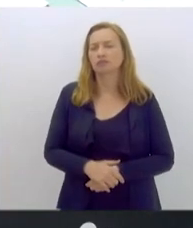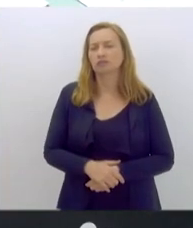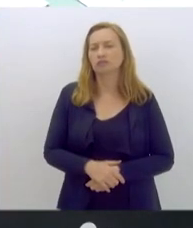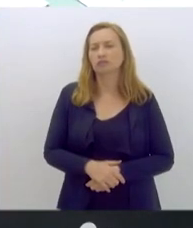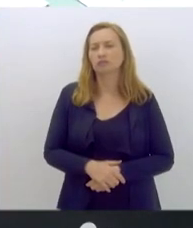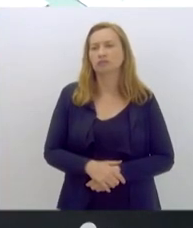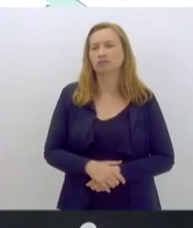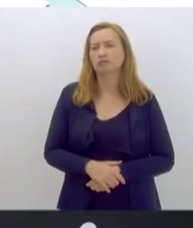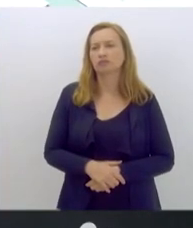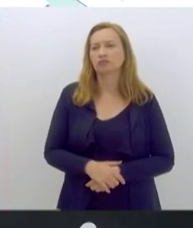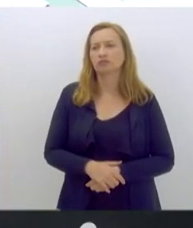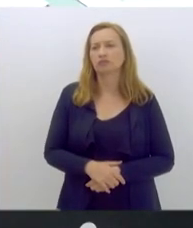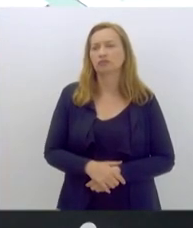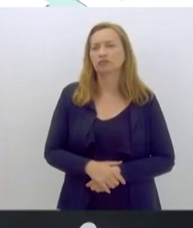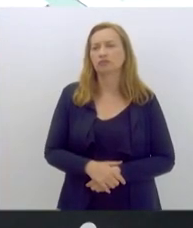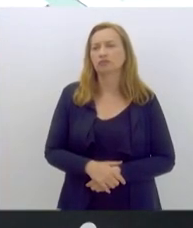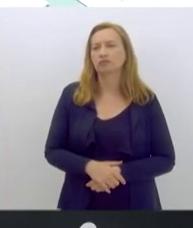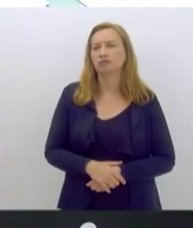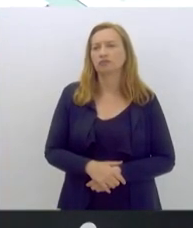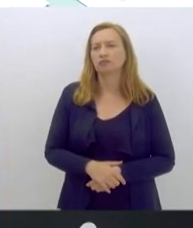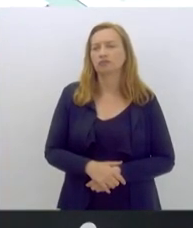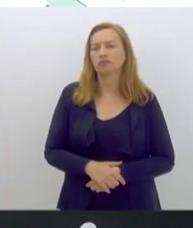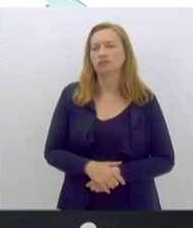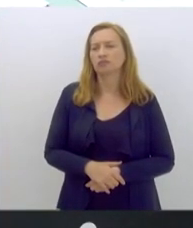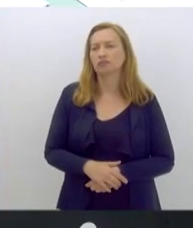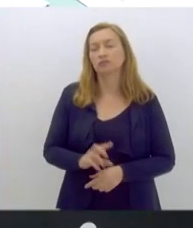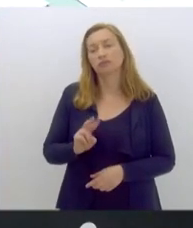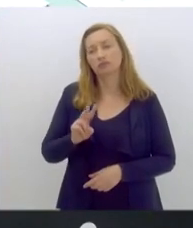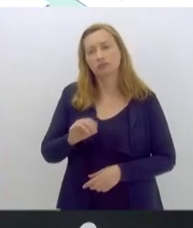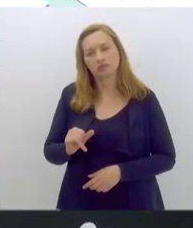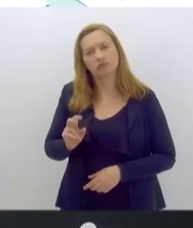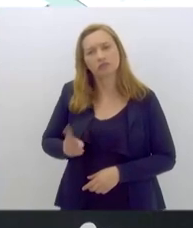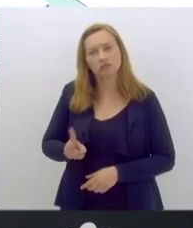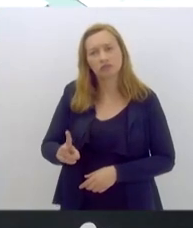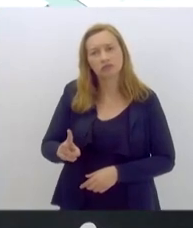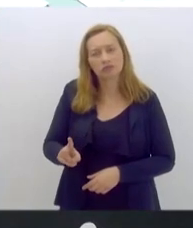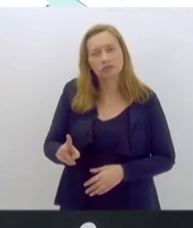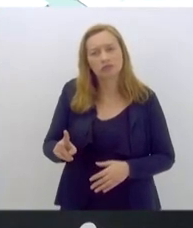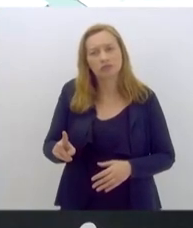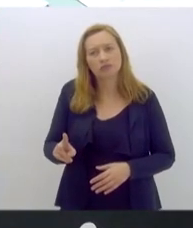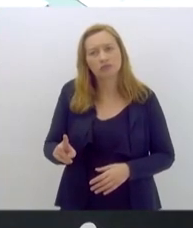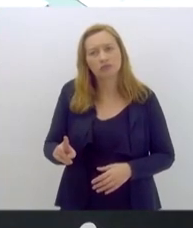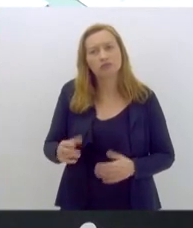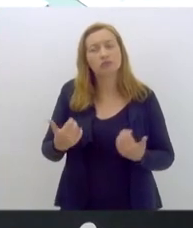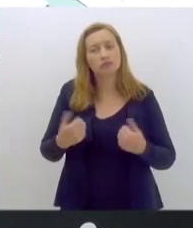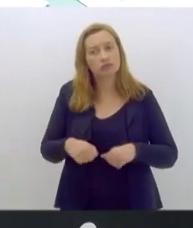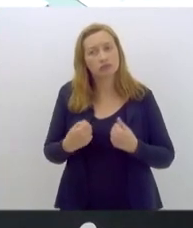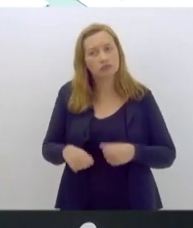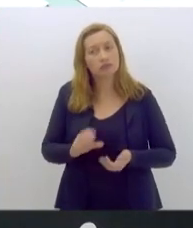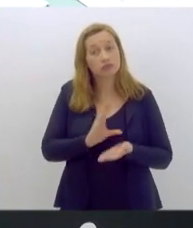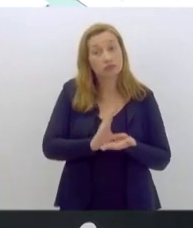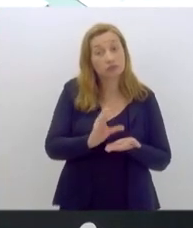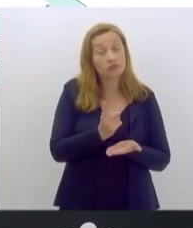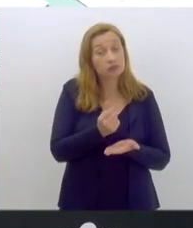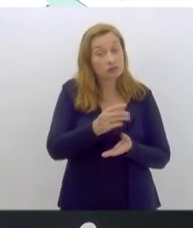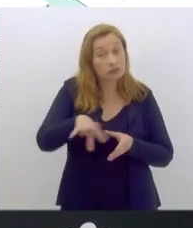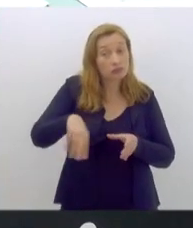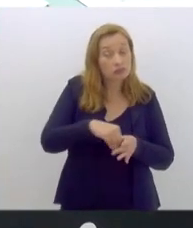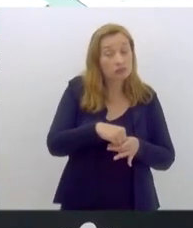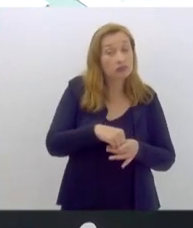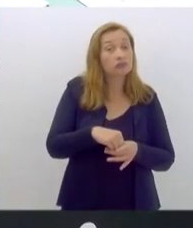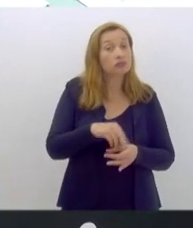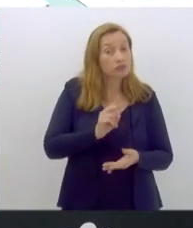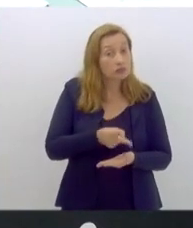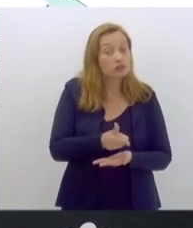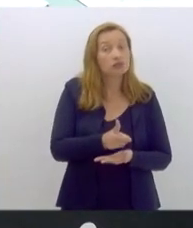vai encampar se vai encampar tem que ter os recursos alocados para se